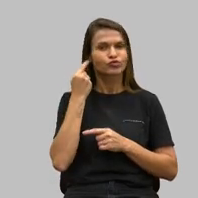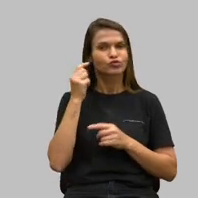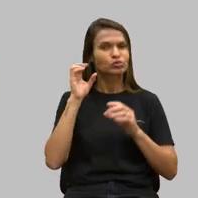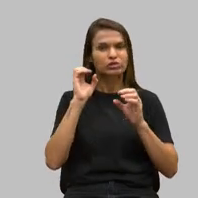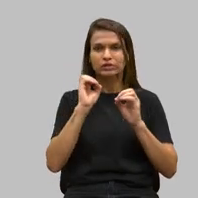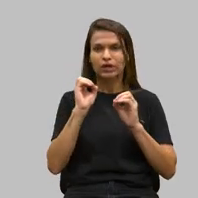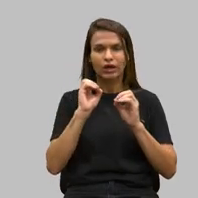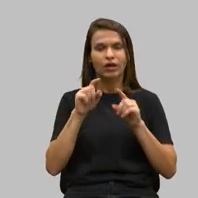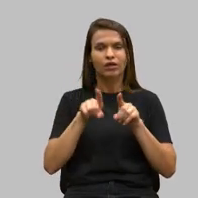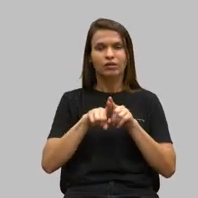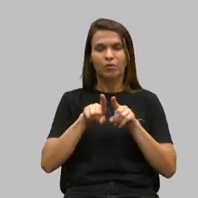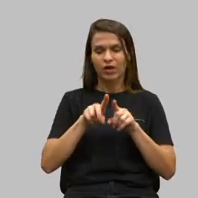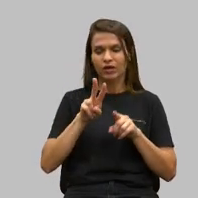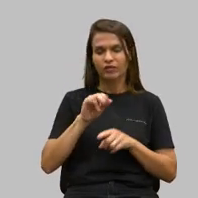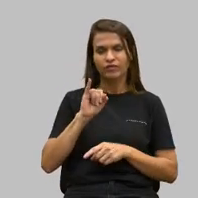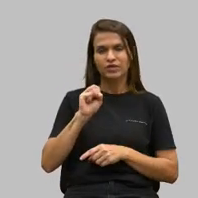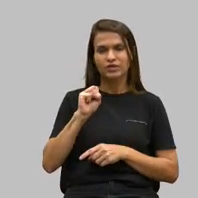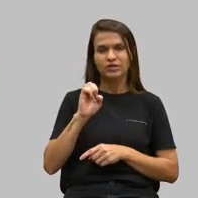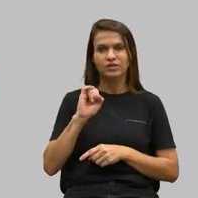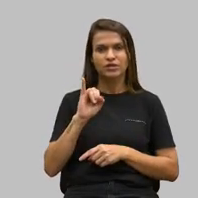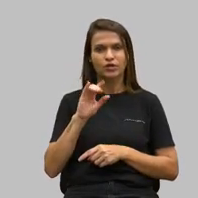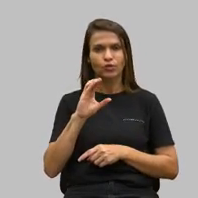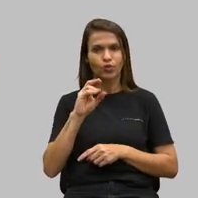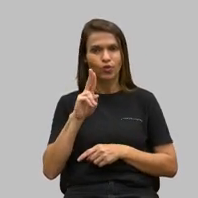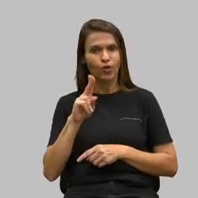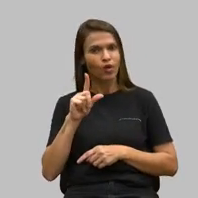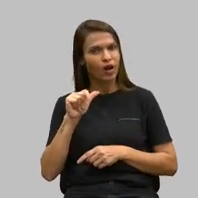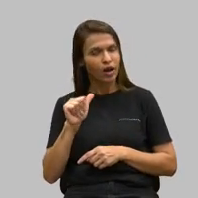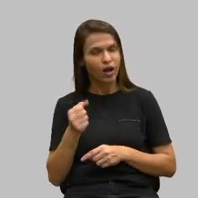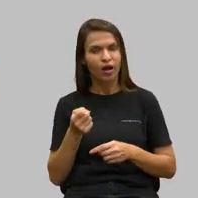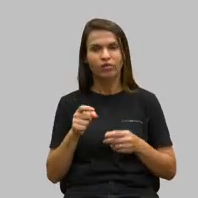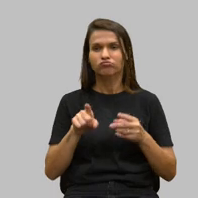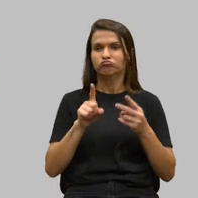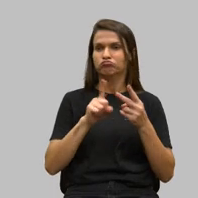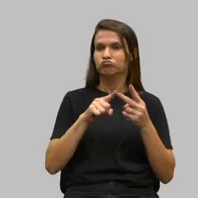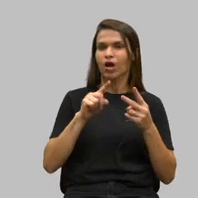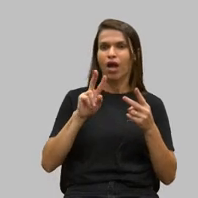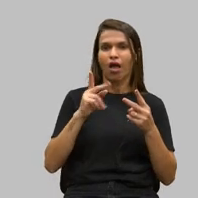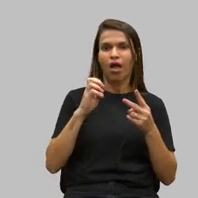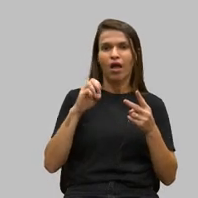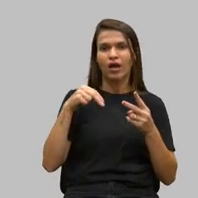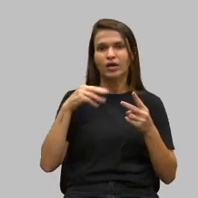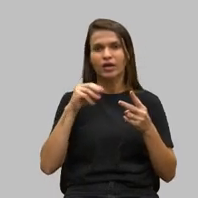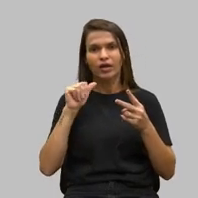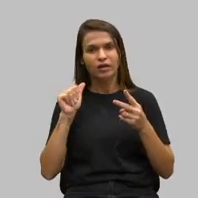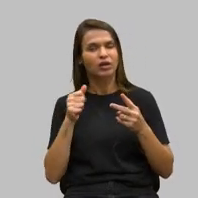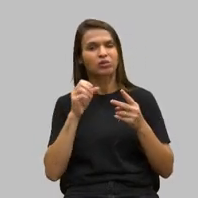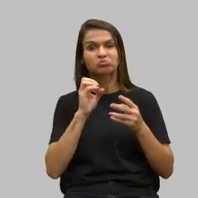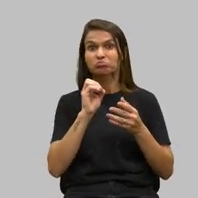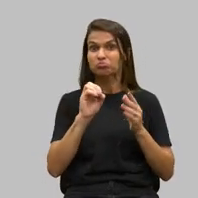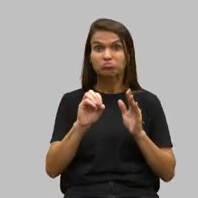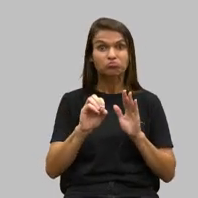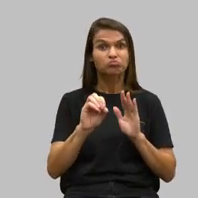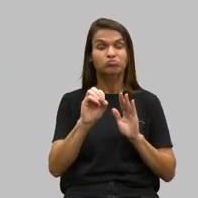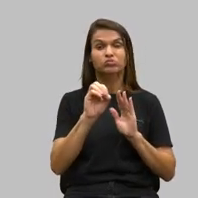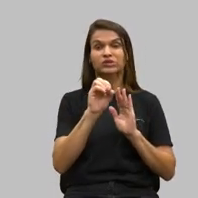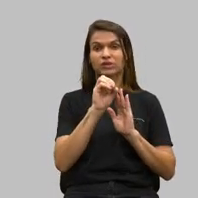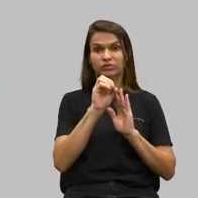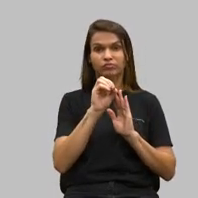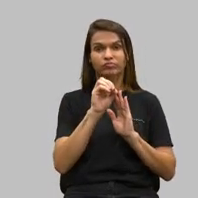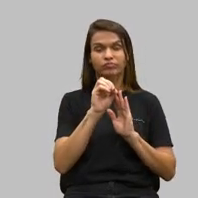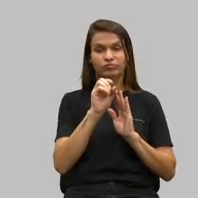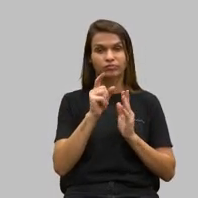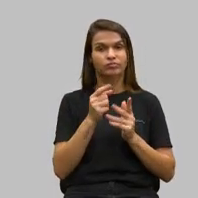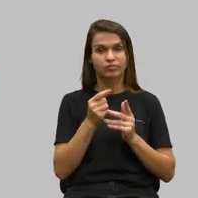vesícula está praticamente zerado, hérnia zerado, e tudo pelo Opera Mais. Eles aumentaram em 10 vezes as cirurgias realizadas.